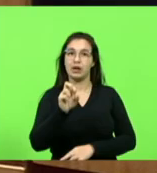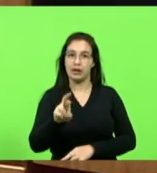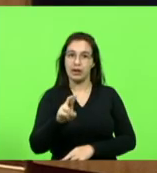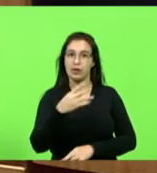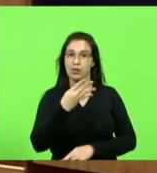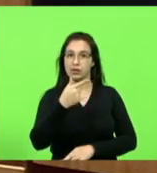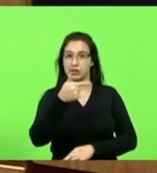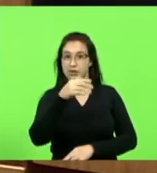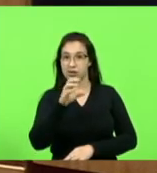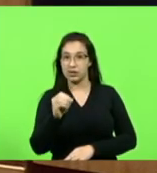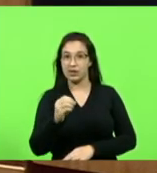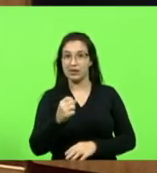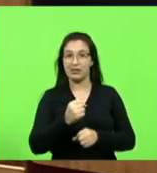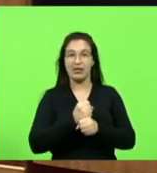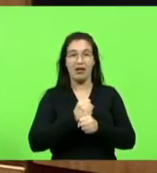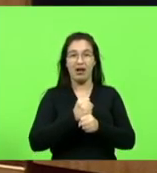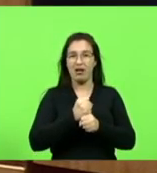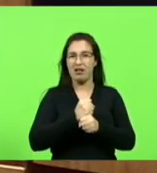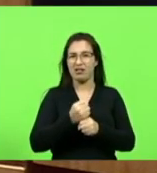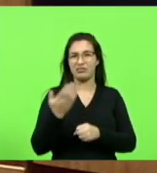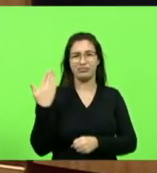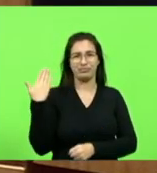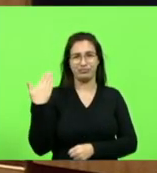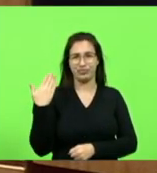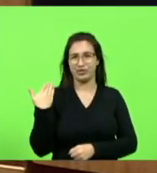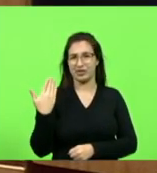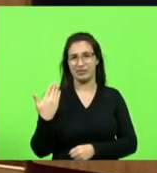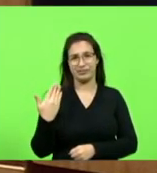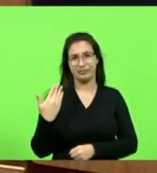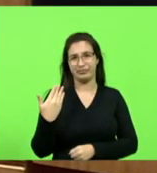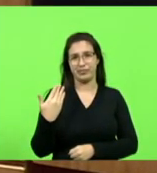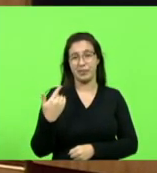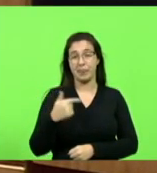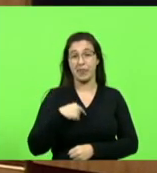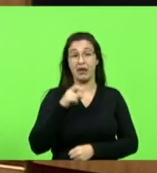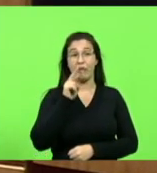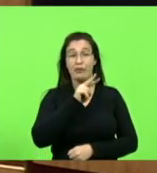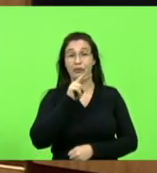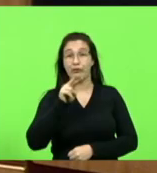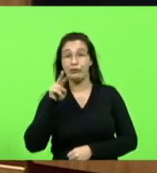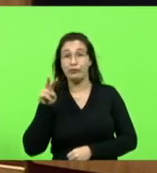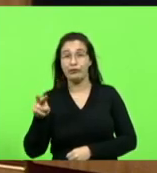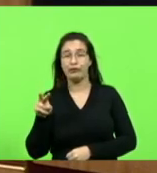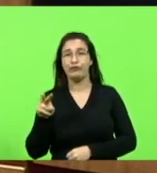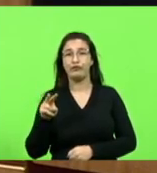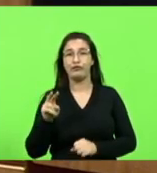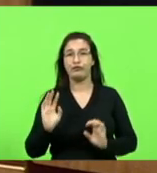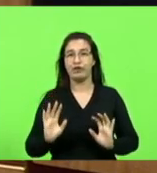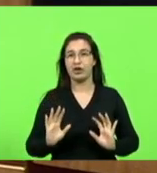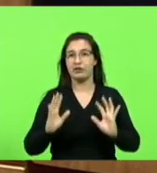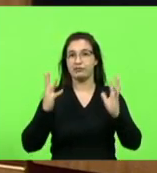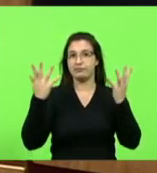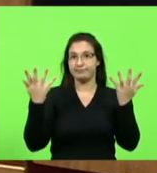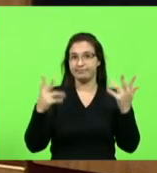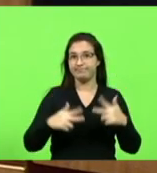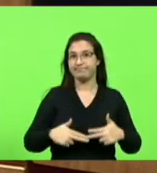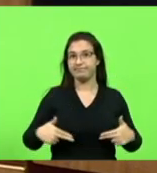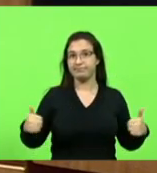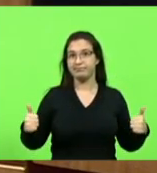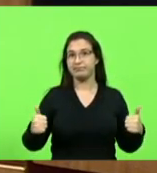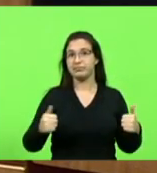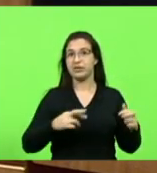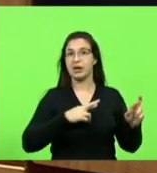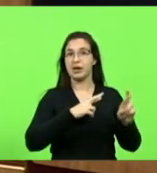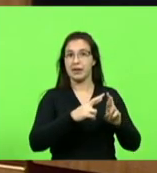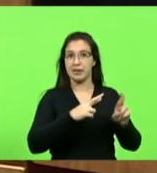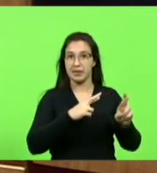ser deputado. Eu vi, inclusive, foguetórios de inauguração da BR. Teve já até